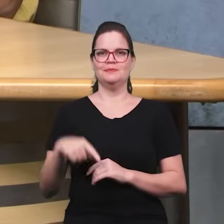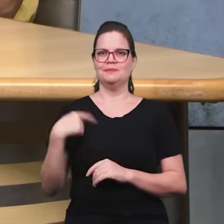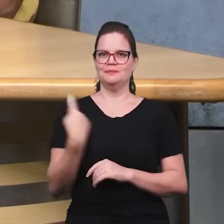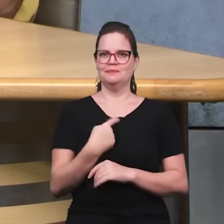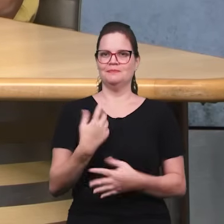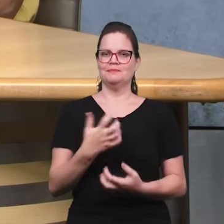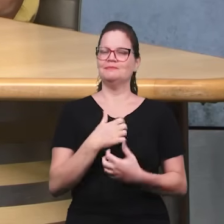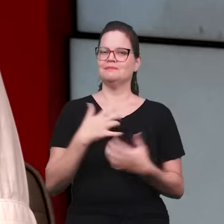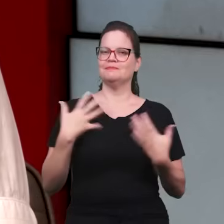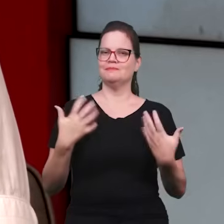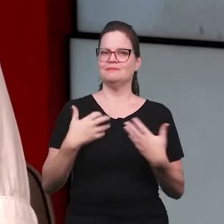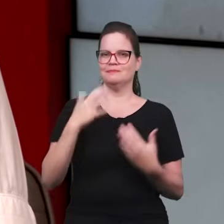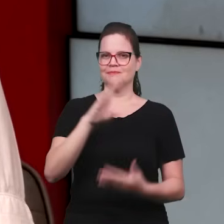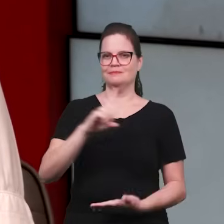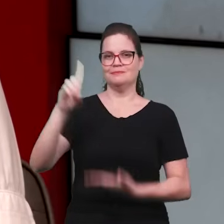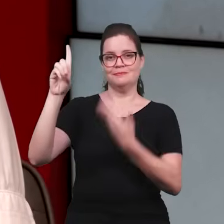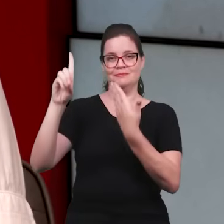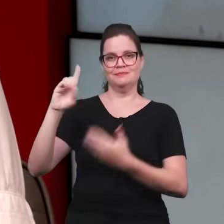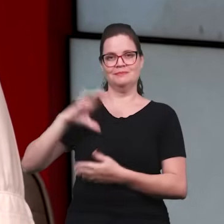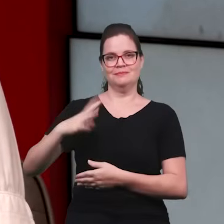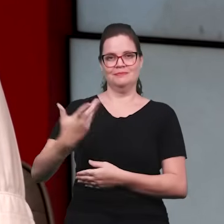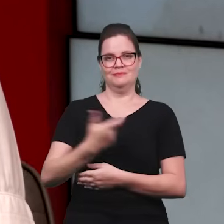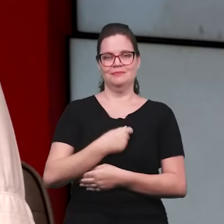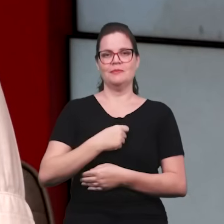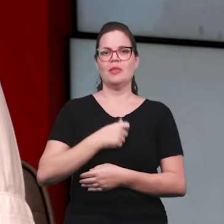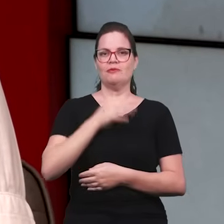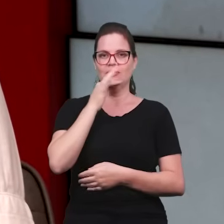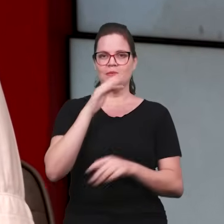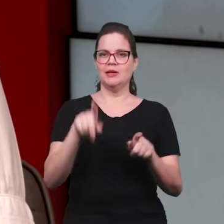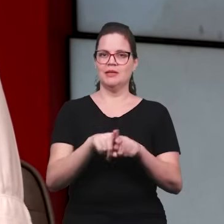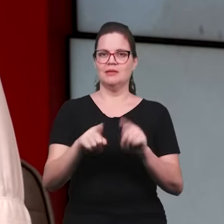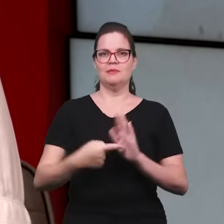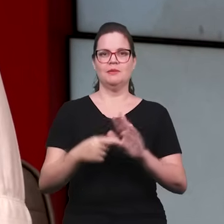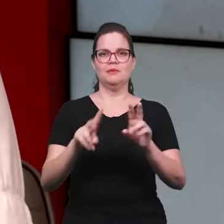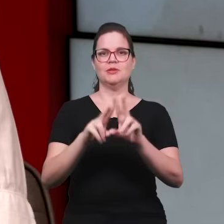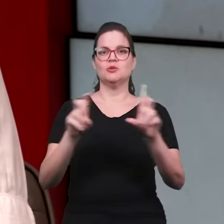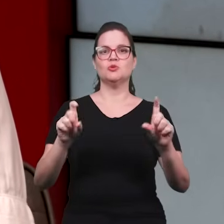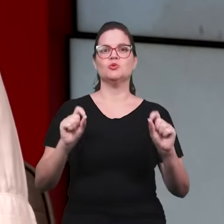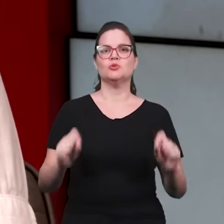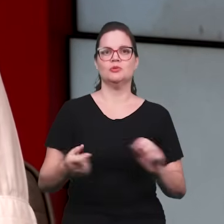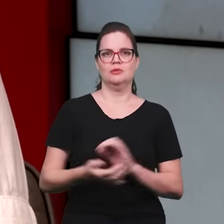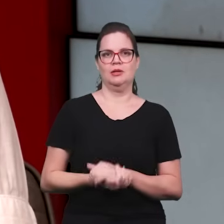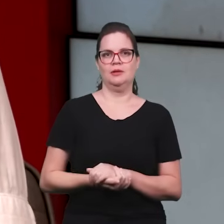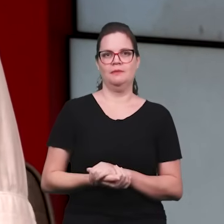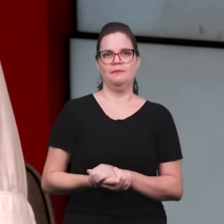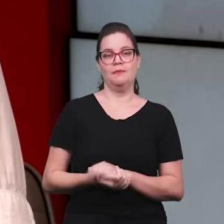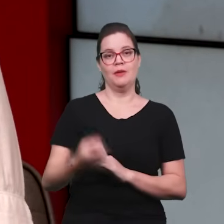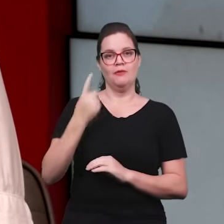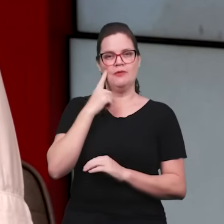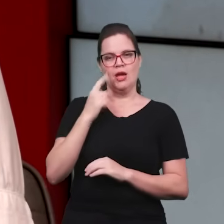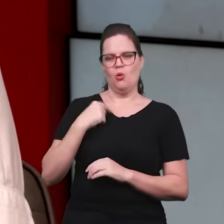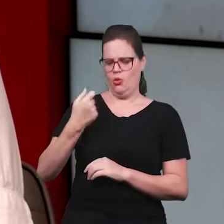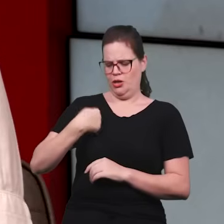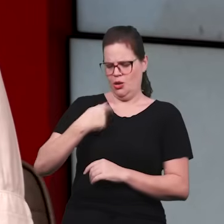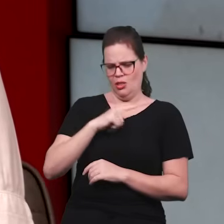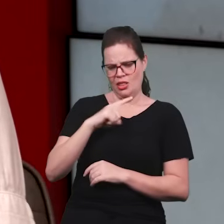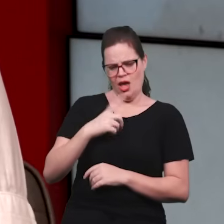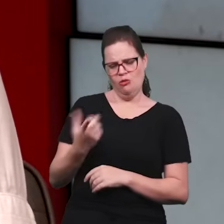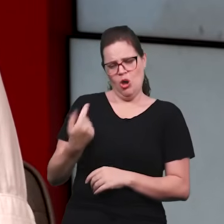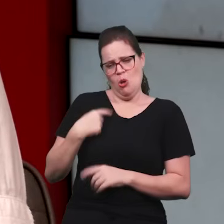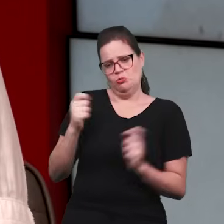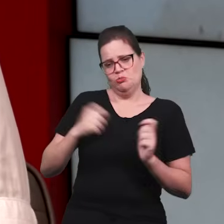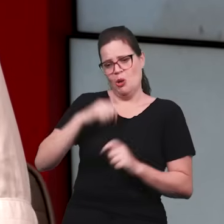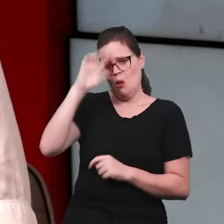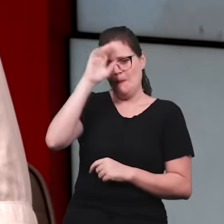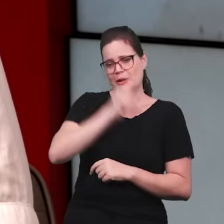da nossa salvação. E lá em Filipenses a palavra fala também assim, aprendi a contentar-me com o que tenho. Às vezes nós deixamos de